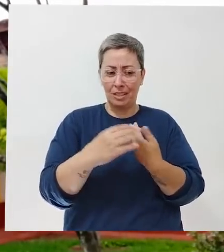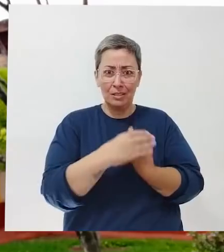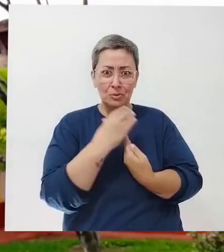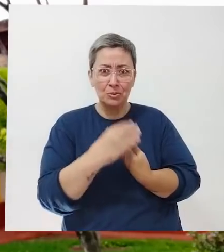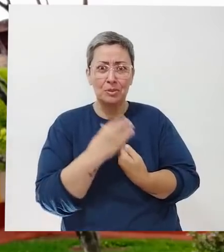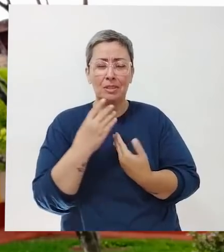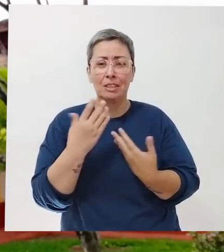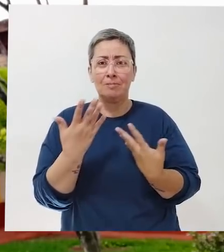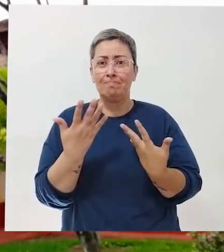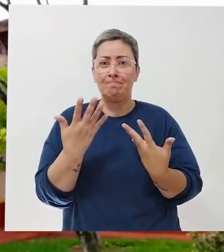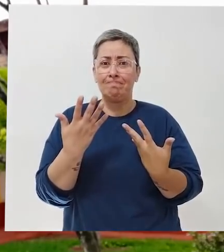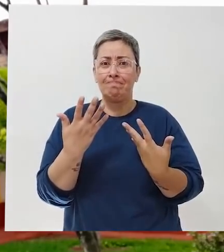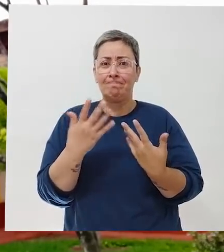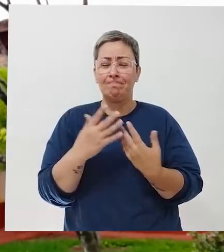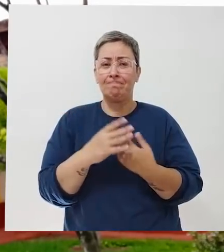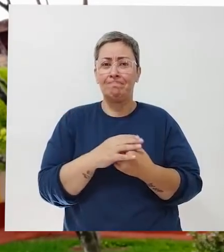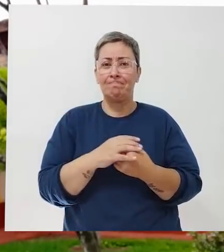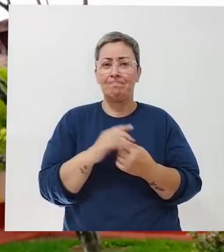mostrar-lhe a direção.